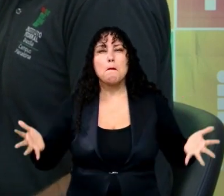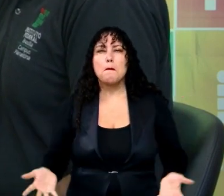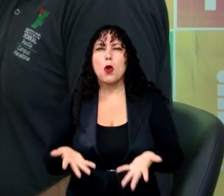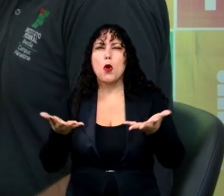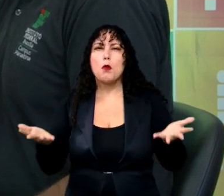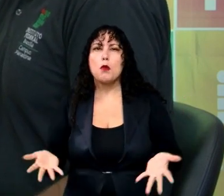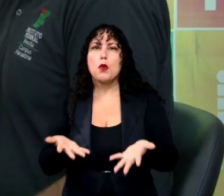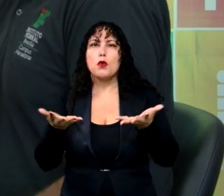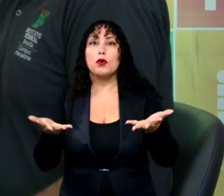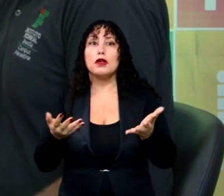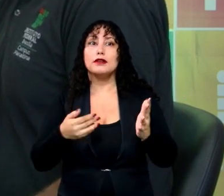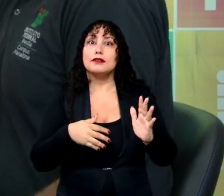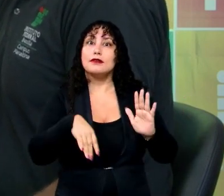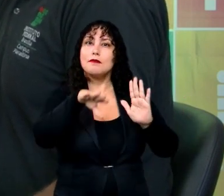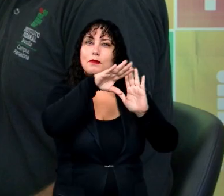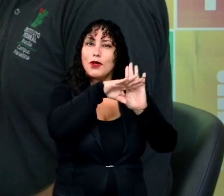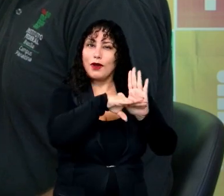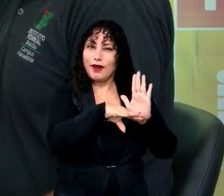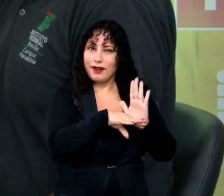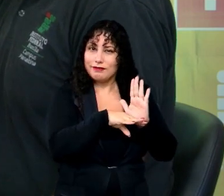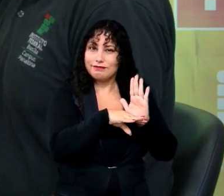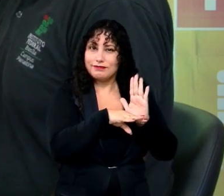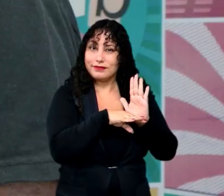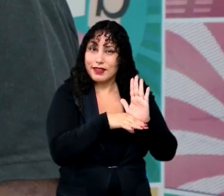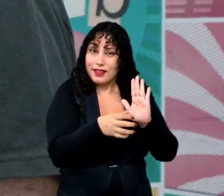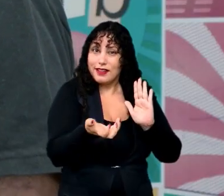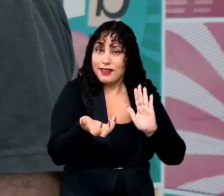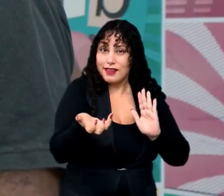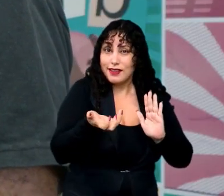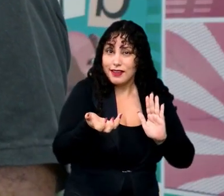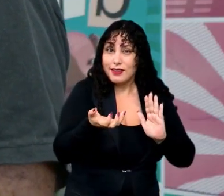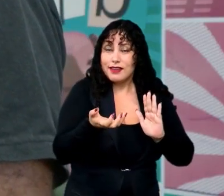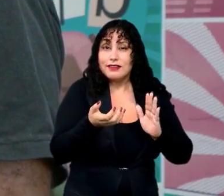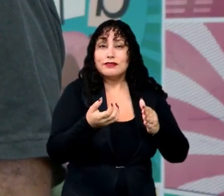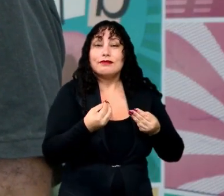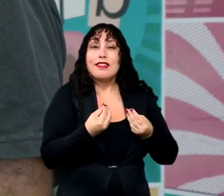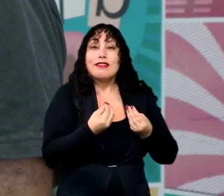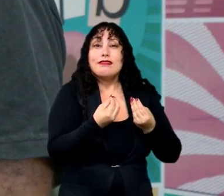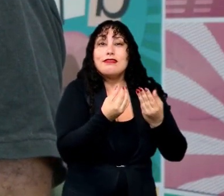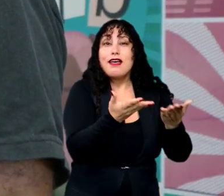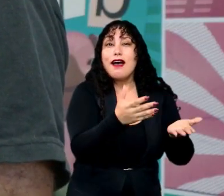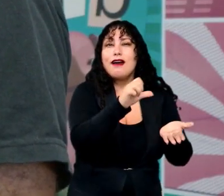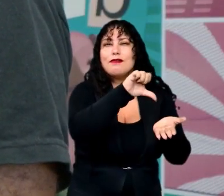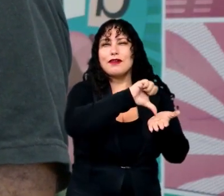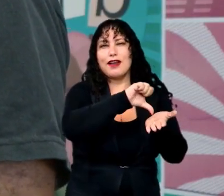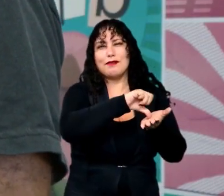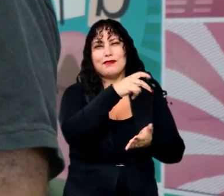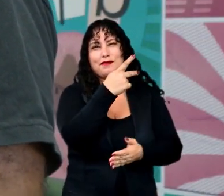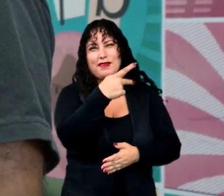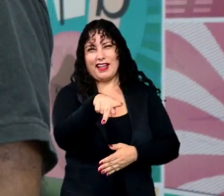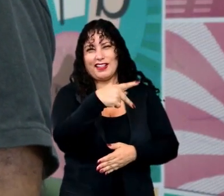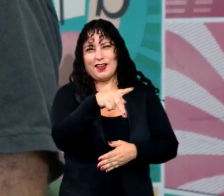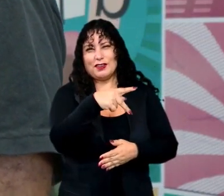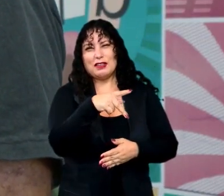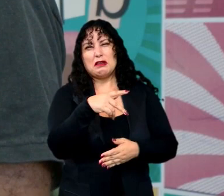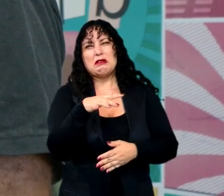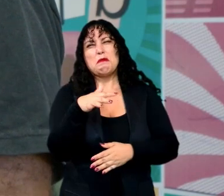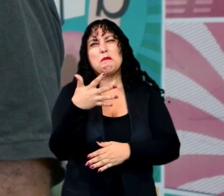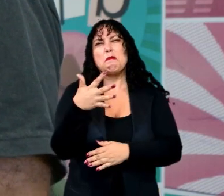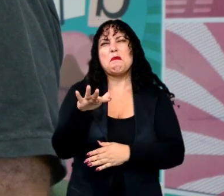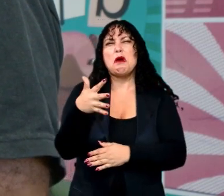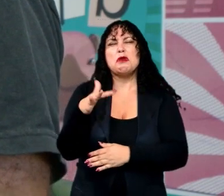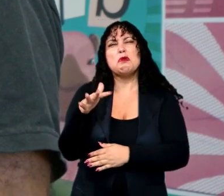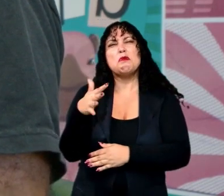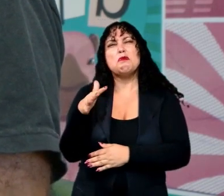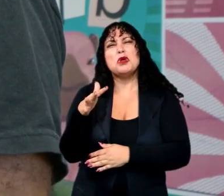esse esse programa e ela quis eh ceder pro campus natina né que nós temos aí em torno de